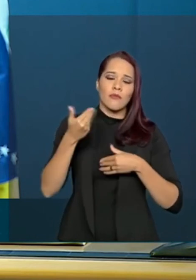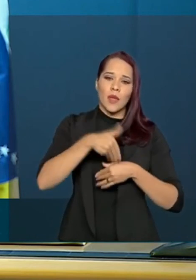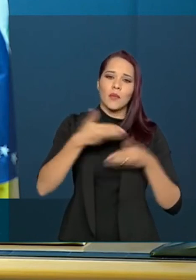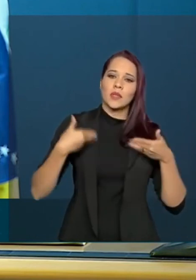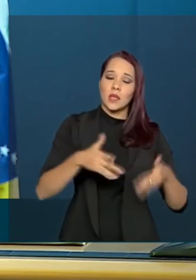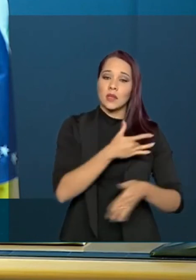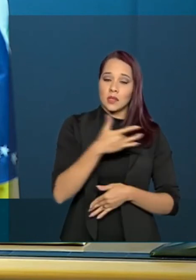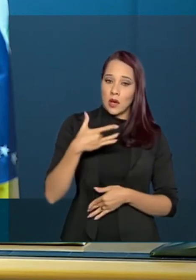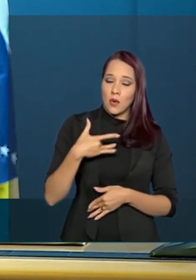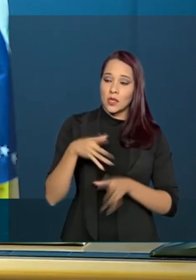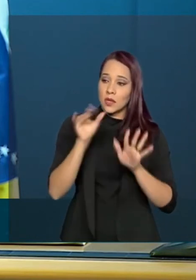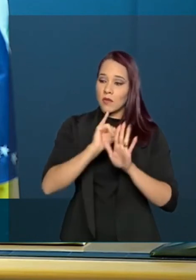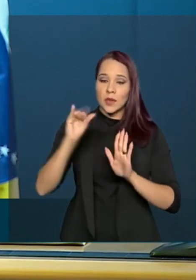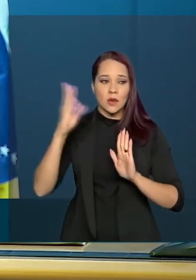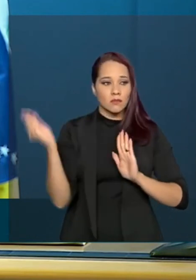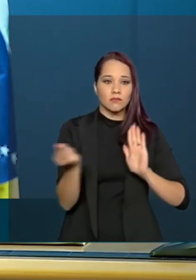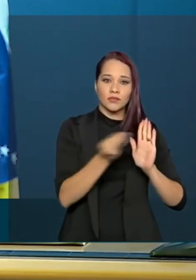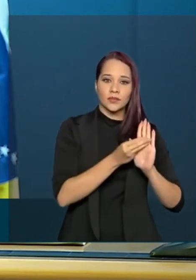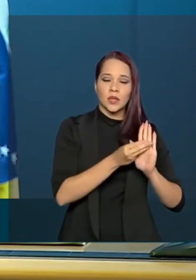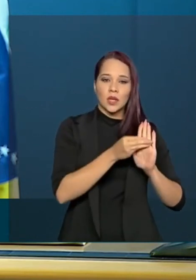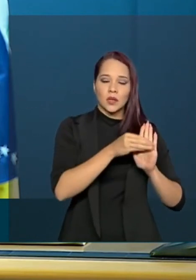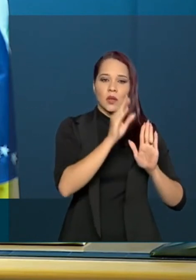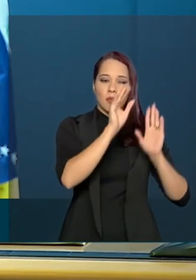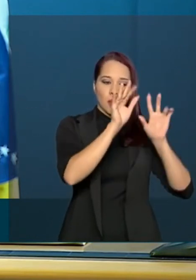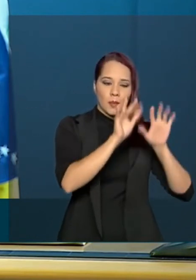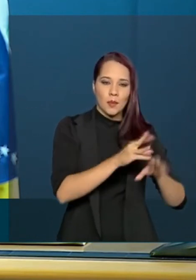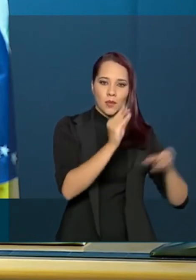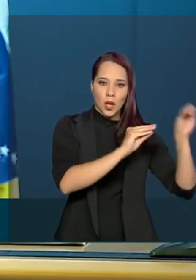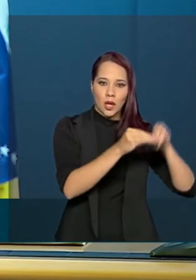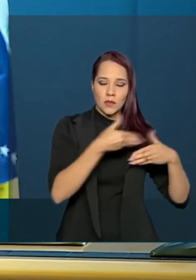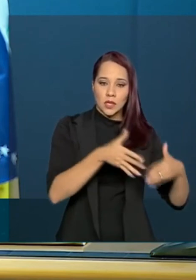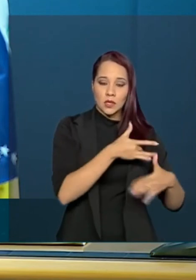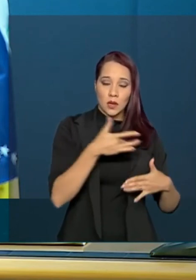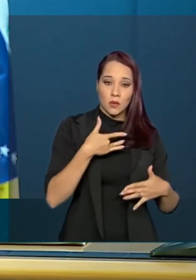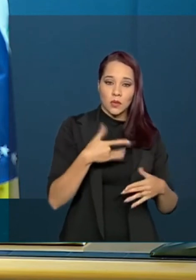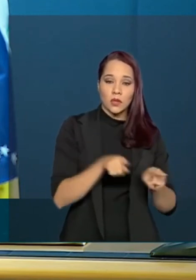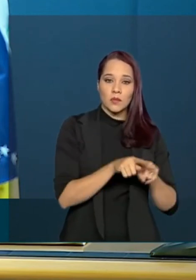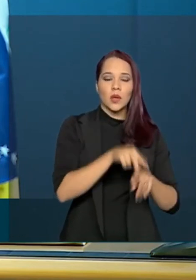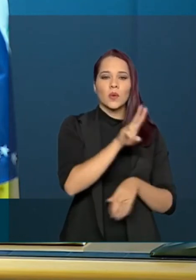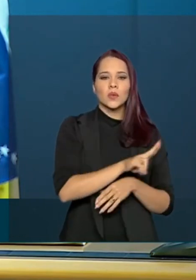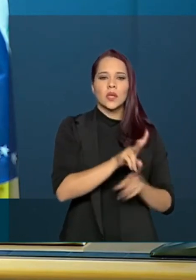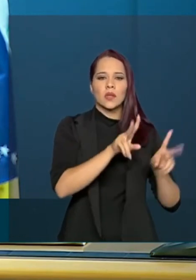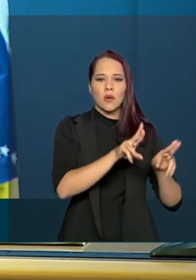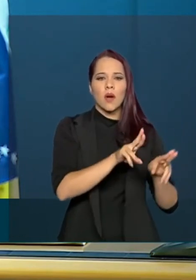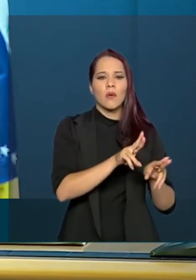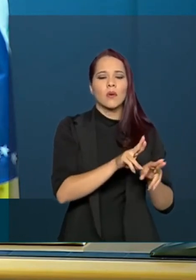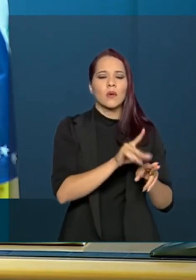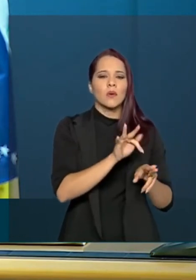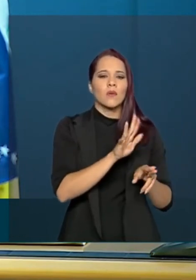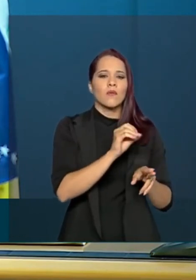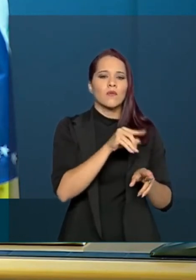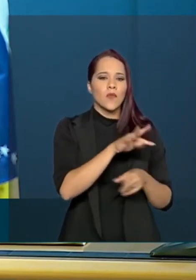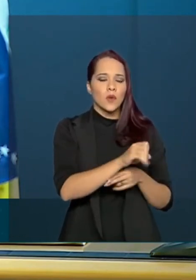Saúde, esse dado é atualizado nos painéis do Ministério da Saúde e também é utilizado como fonte para